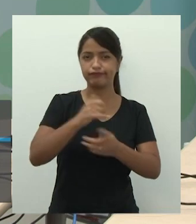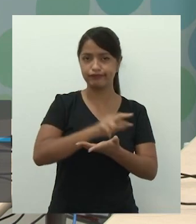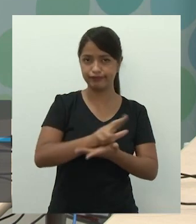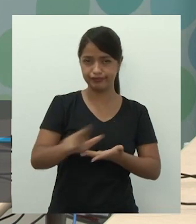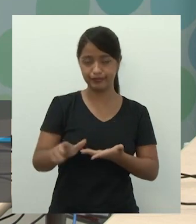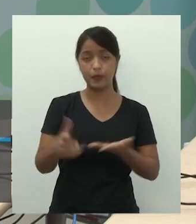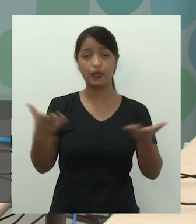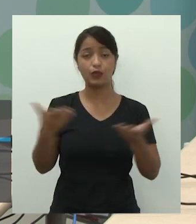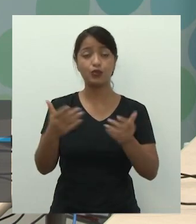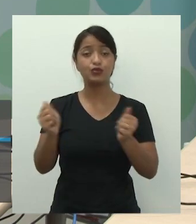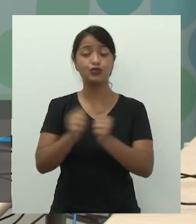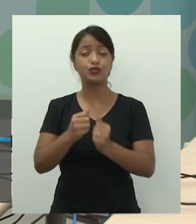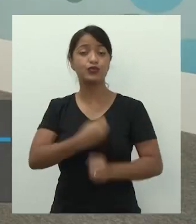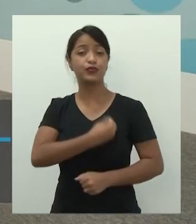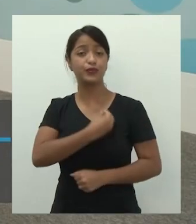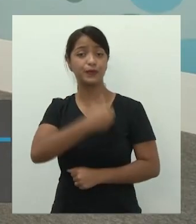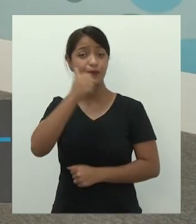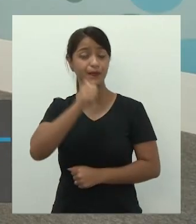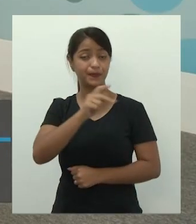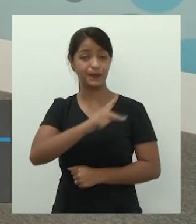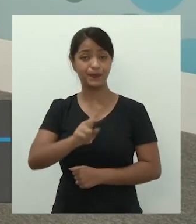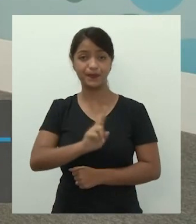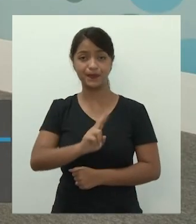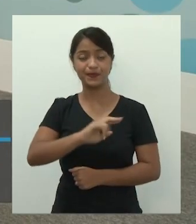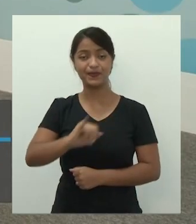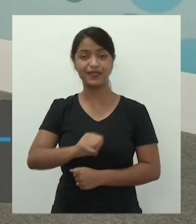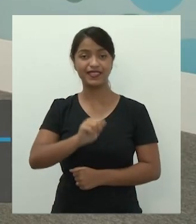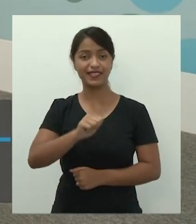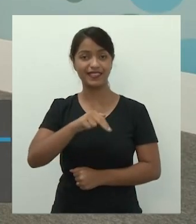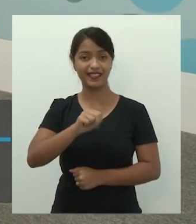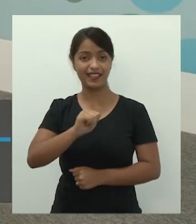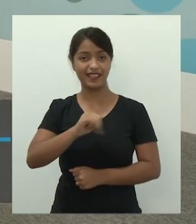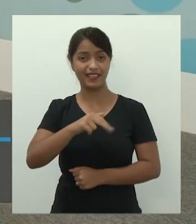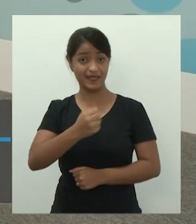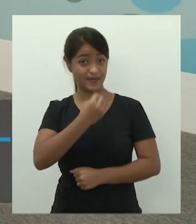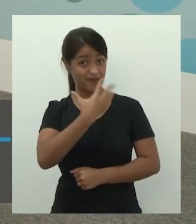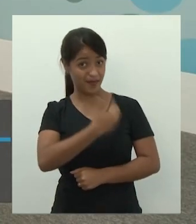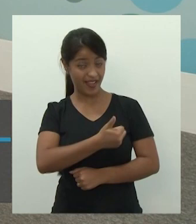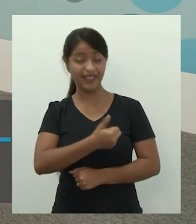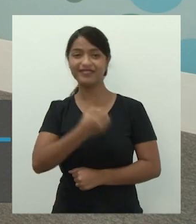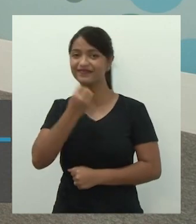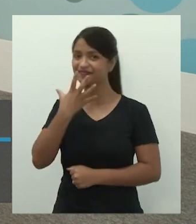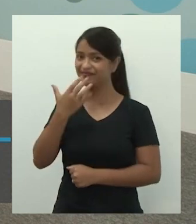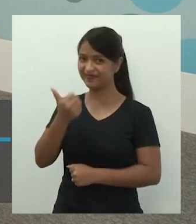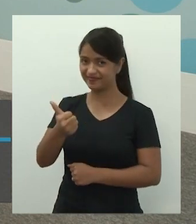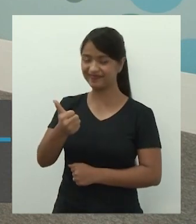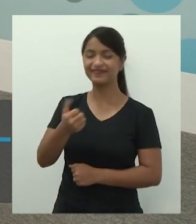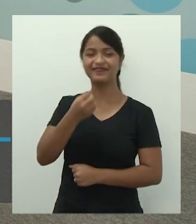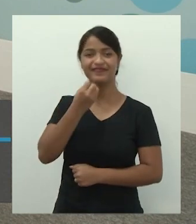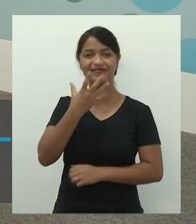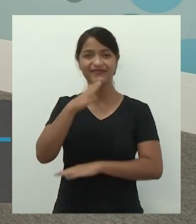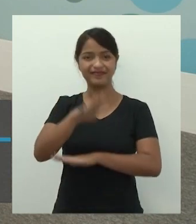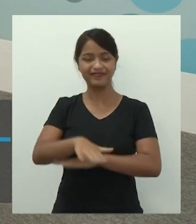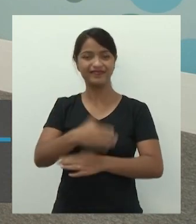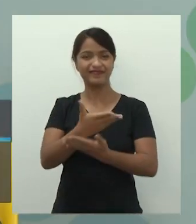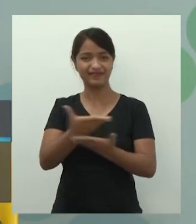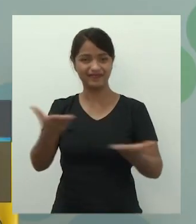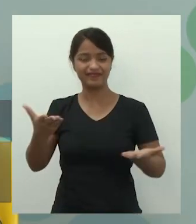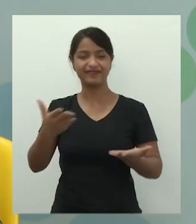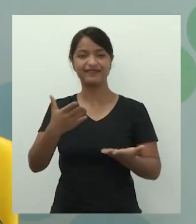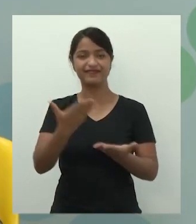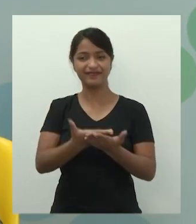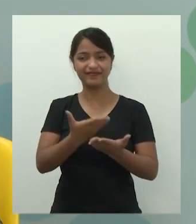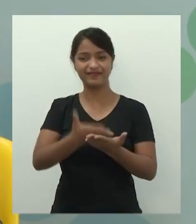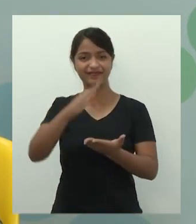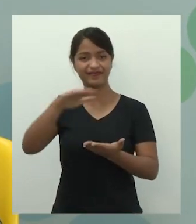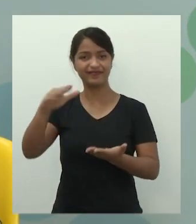professora Janaína Jardim. Tudo bem, professora Janaína? Tudo bem, professora Luíse? Boa tarde, olá a todos os estudantes da primeira série do ensino